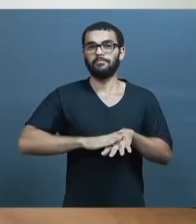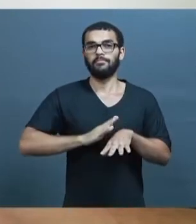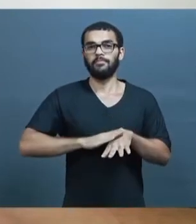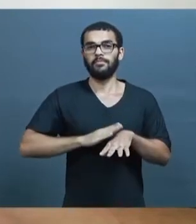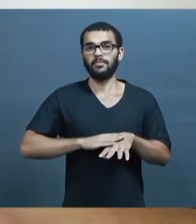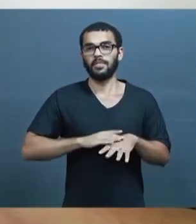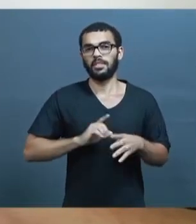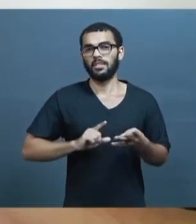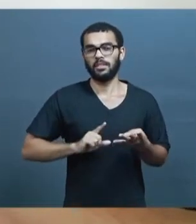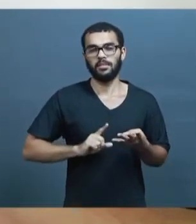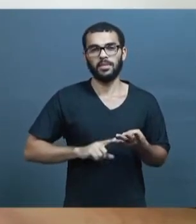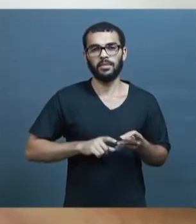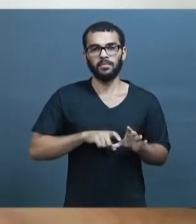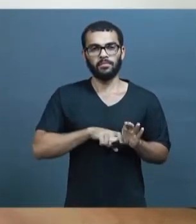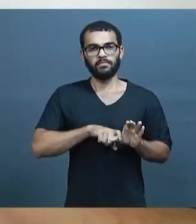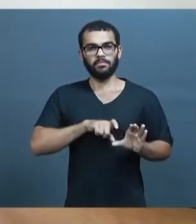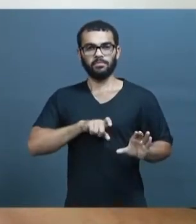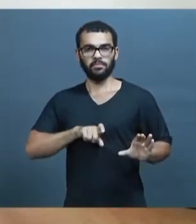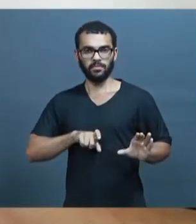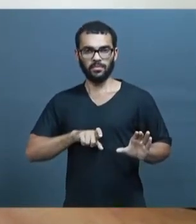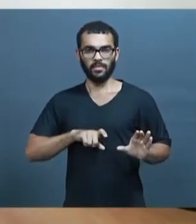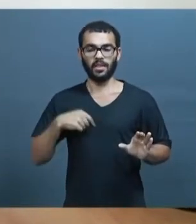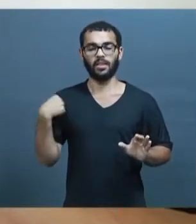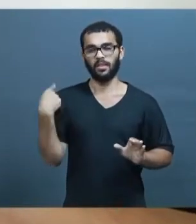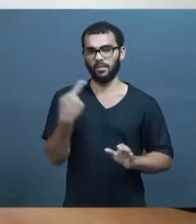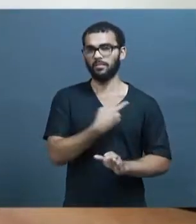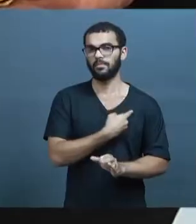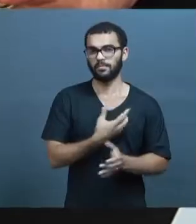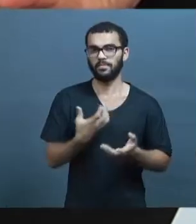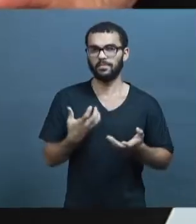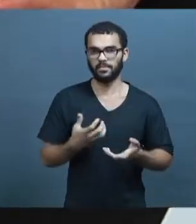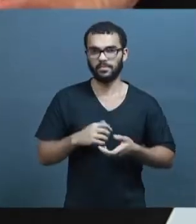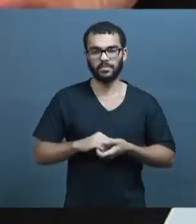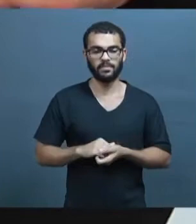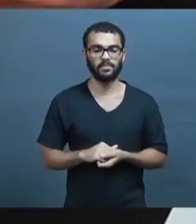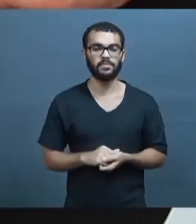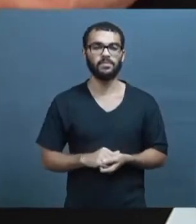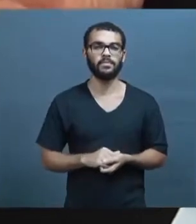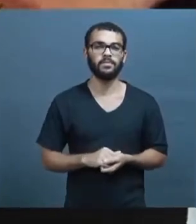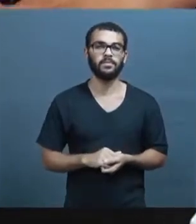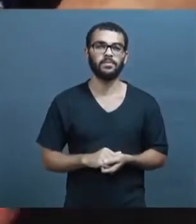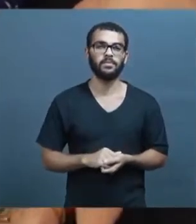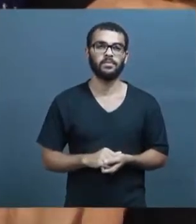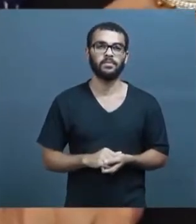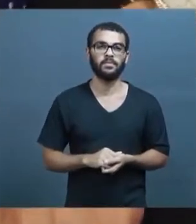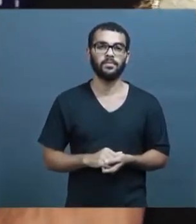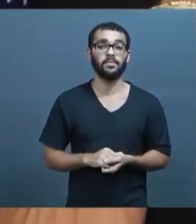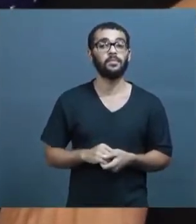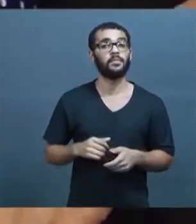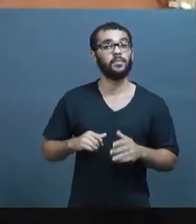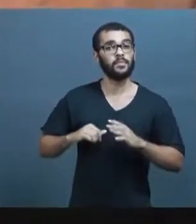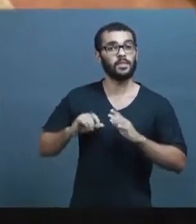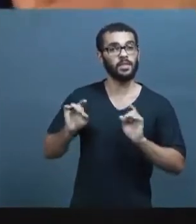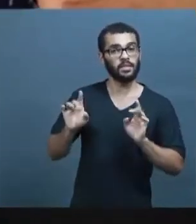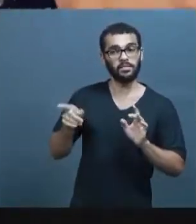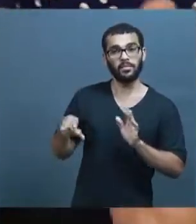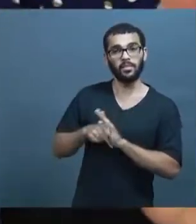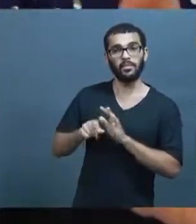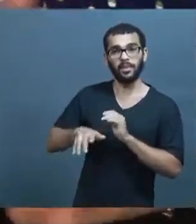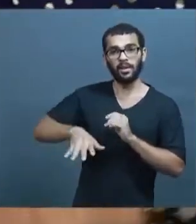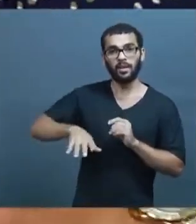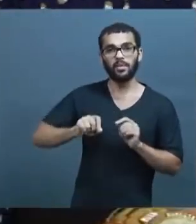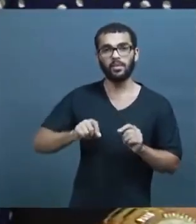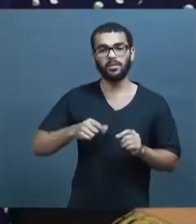e independência, que é o que todos nós mais desejamos. A especialista em envelhecimento também destaca quais os impactos